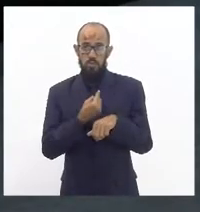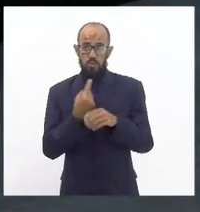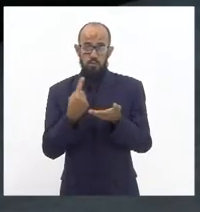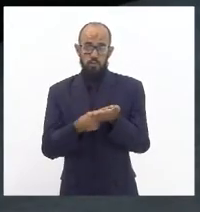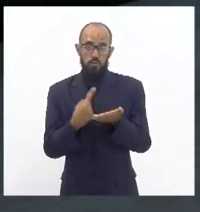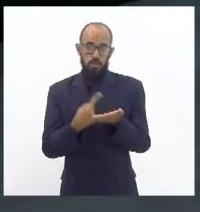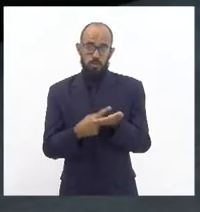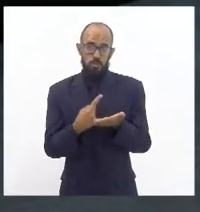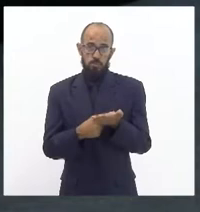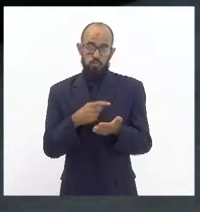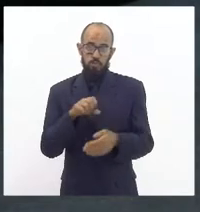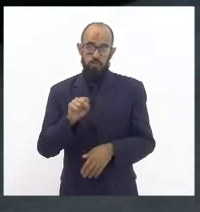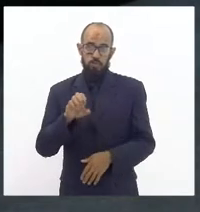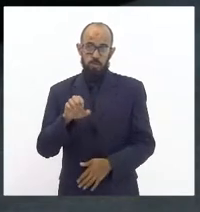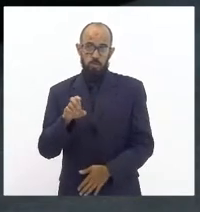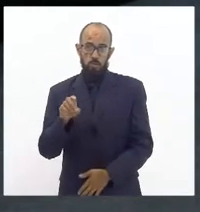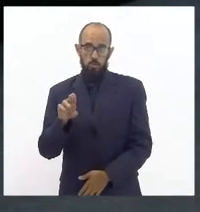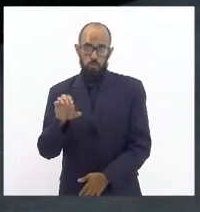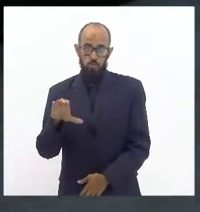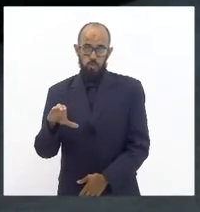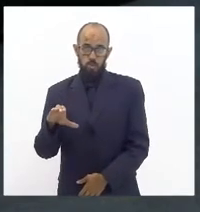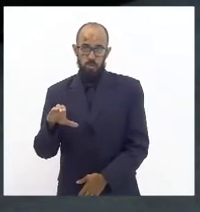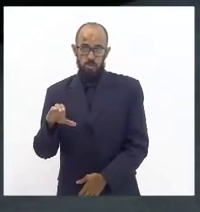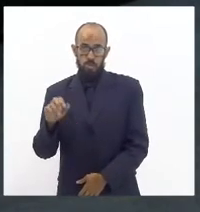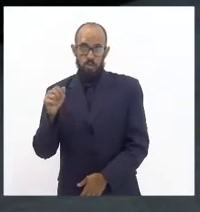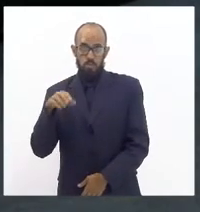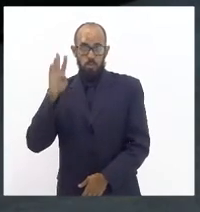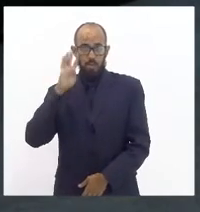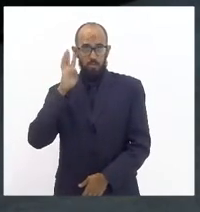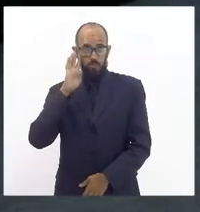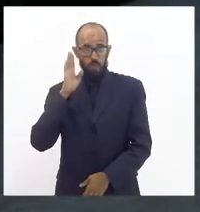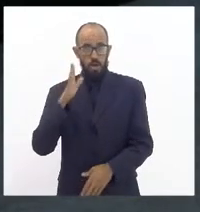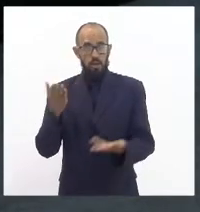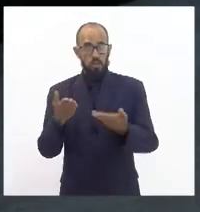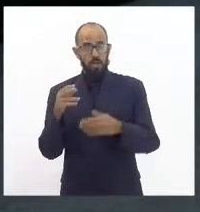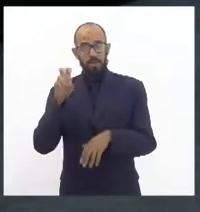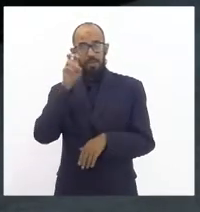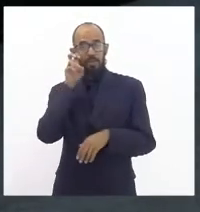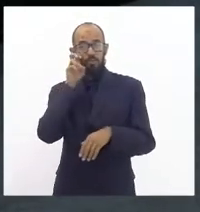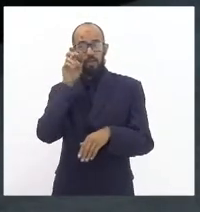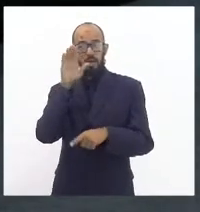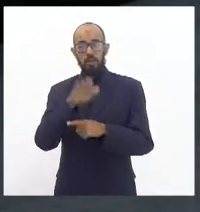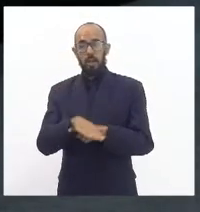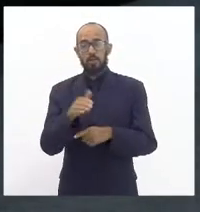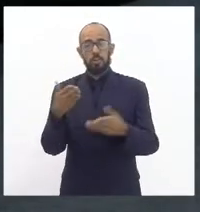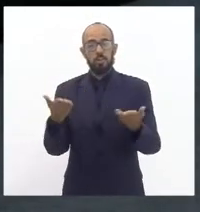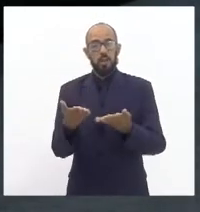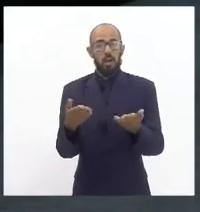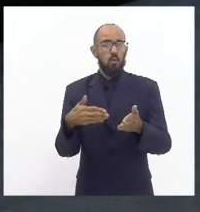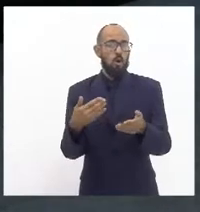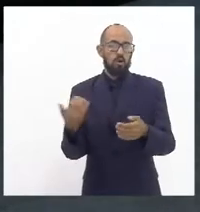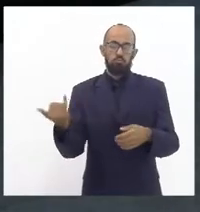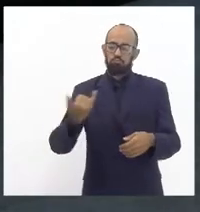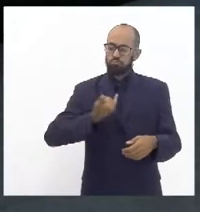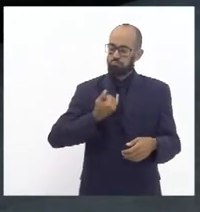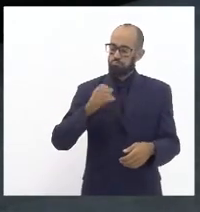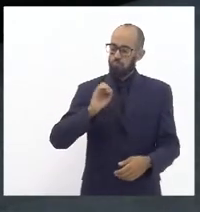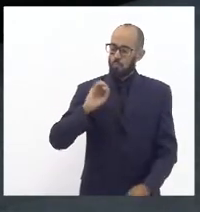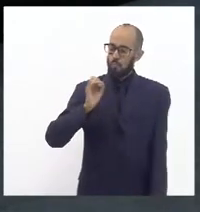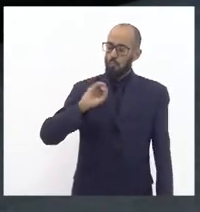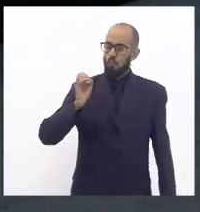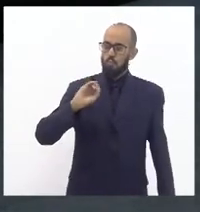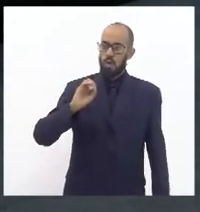com a Seduc de ter um retorno na quarta-feira já é quinta-feira à tarde e a gente até agora não teve esse retorno tão tô trazendo aqui para o plenário